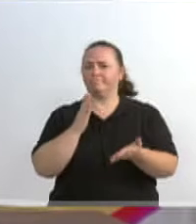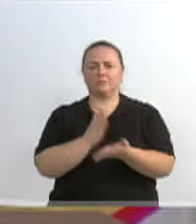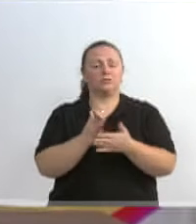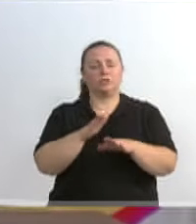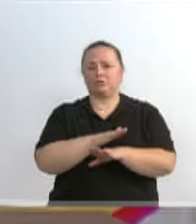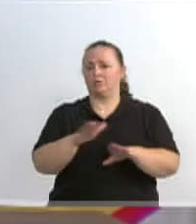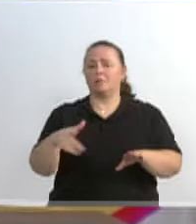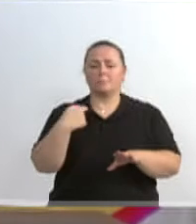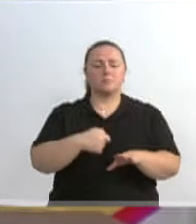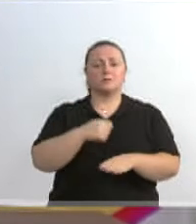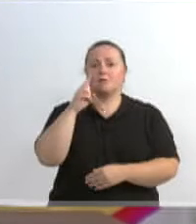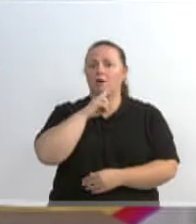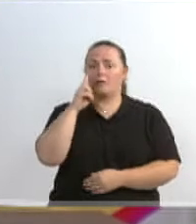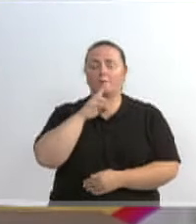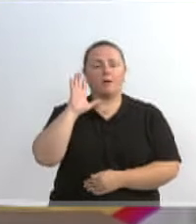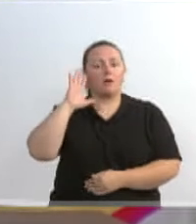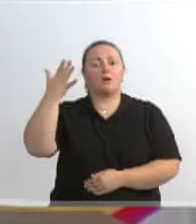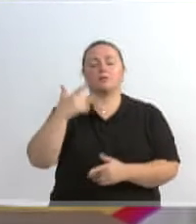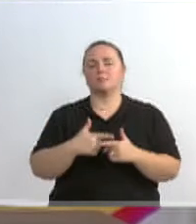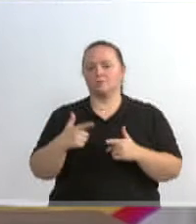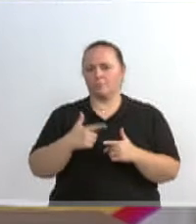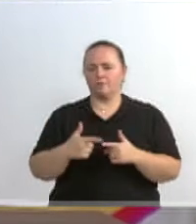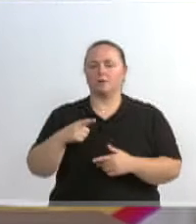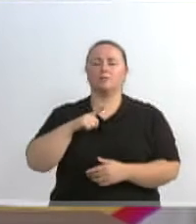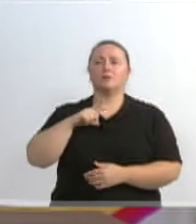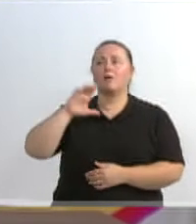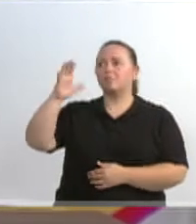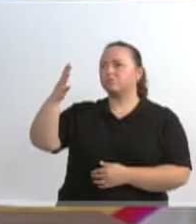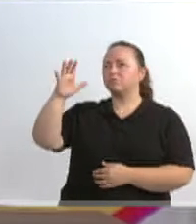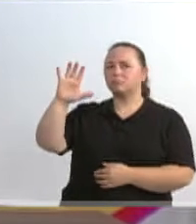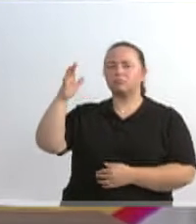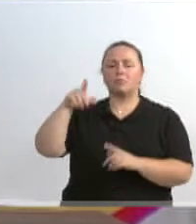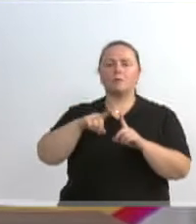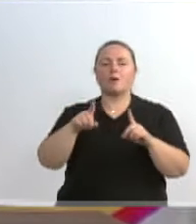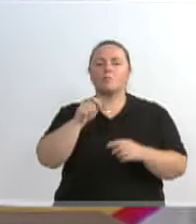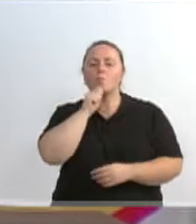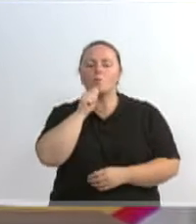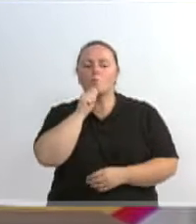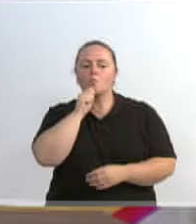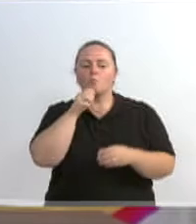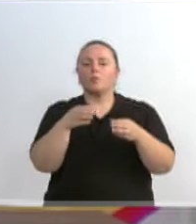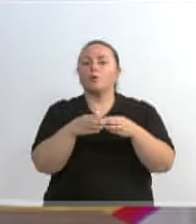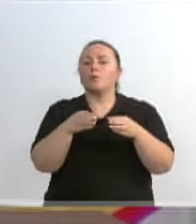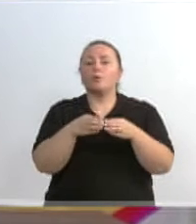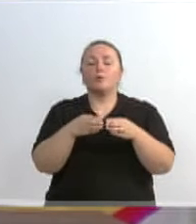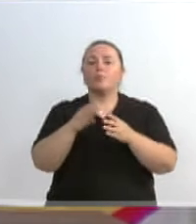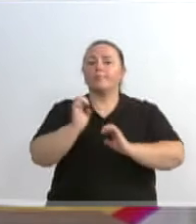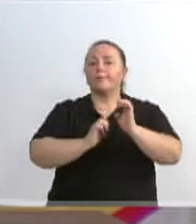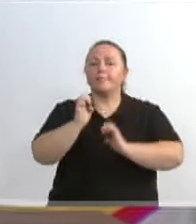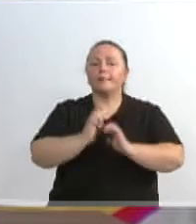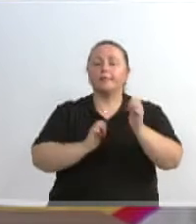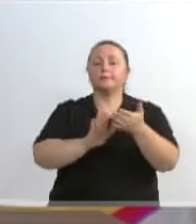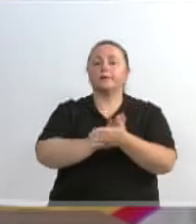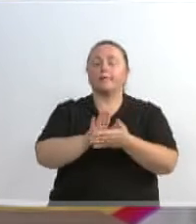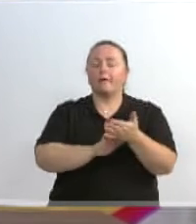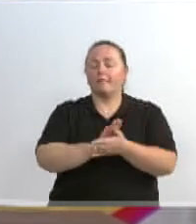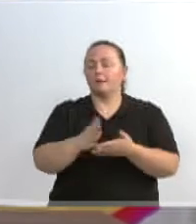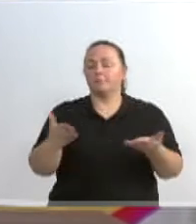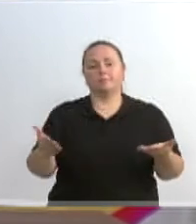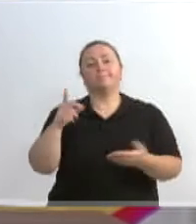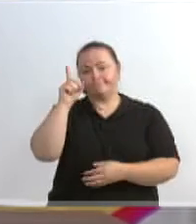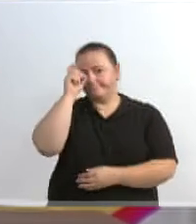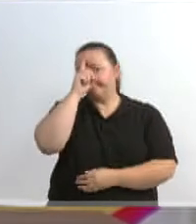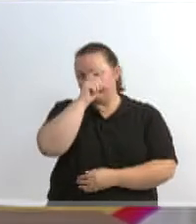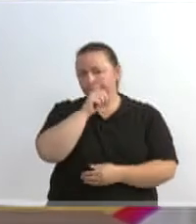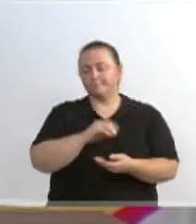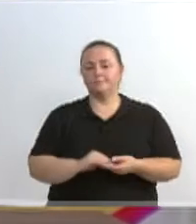essa situação tv os dias de tempo bom mas não tinha equipe para fazer não tinha empresa e não tinha asfalto daí fica difícil e